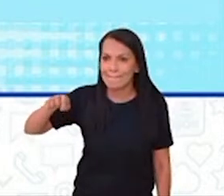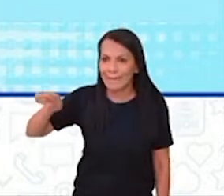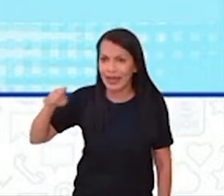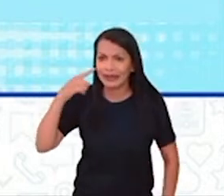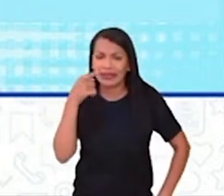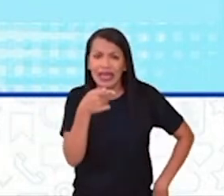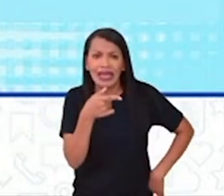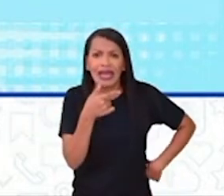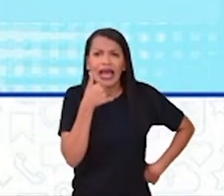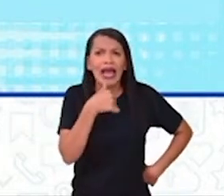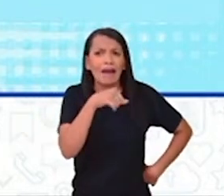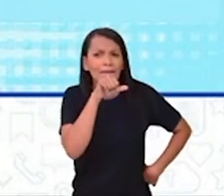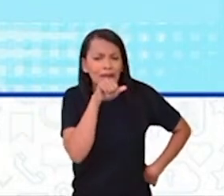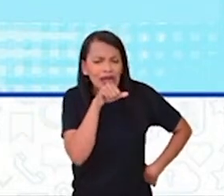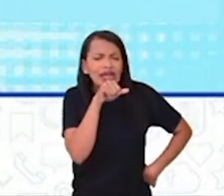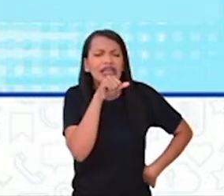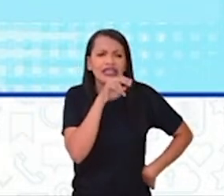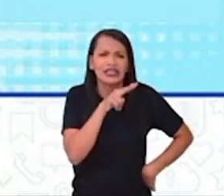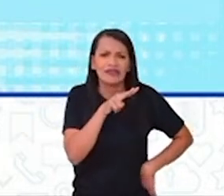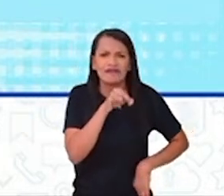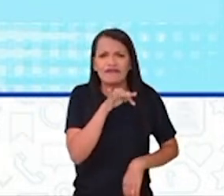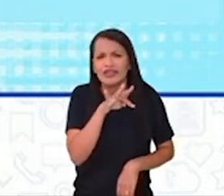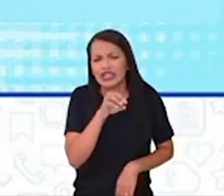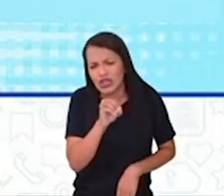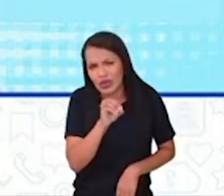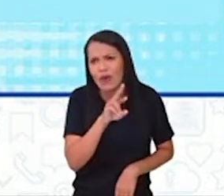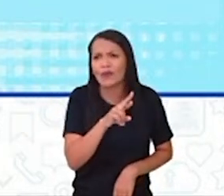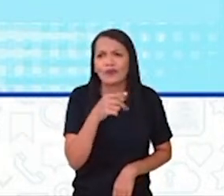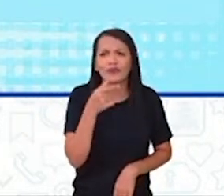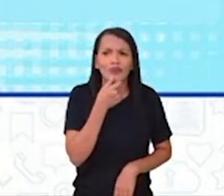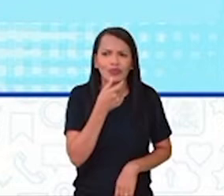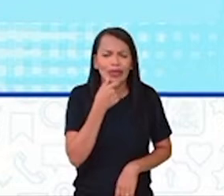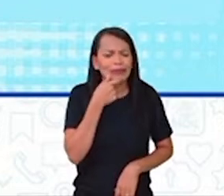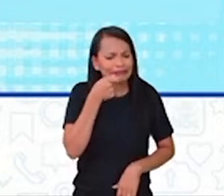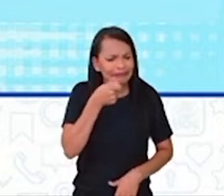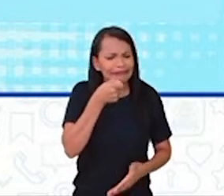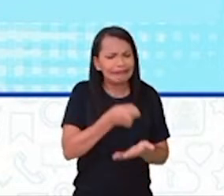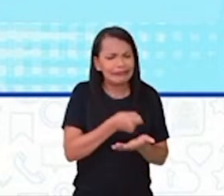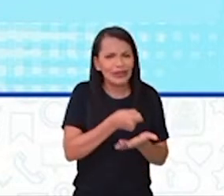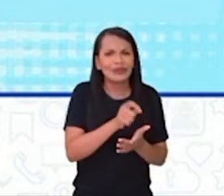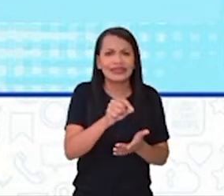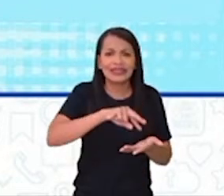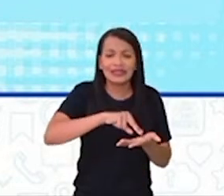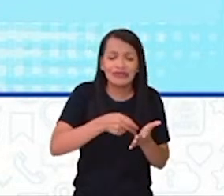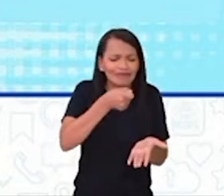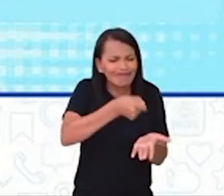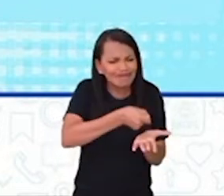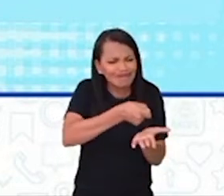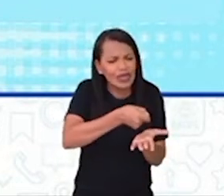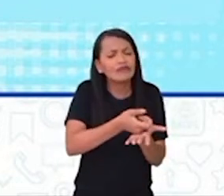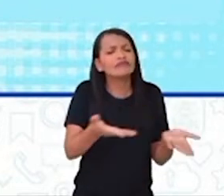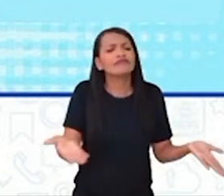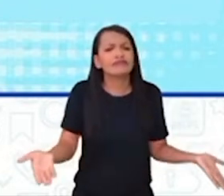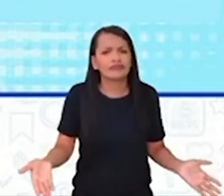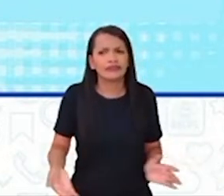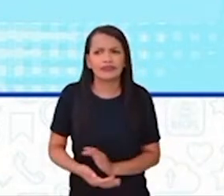né? Família que não faz isso. Porque pegar no pé tem o sentido de exigir, de cobrar. Então, eu posso dizer, minha